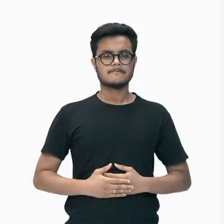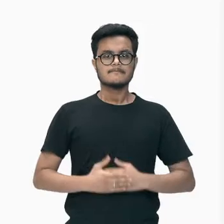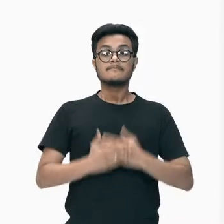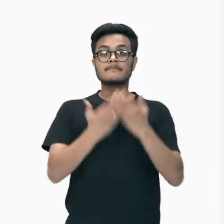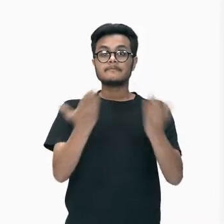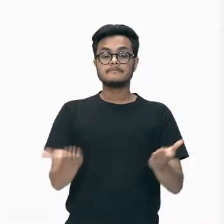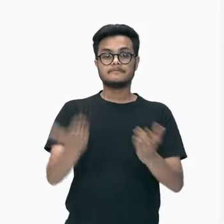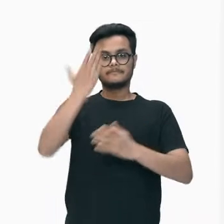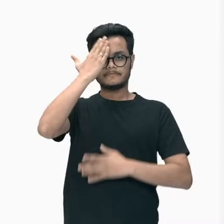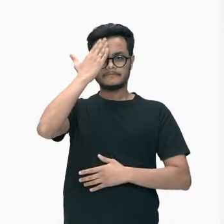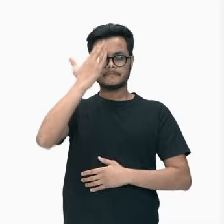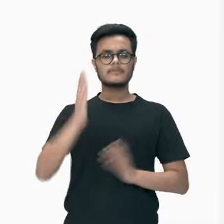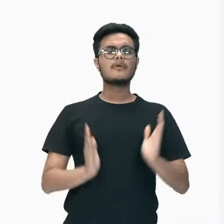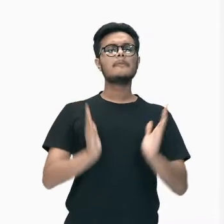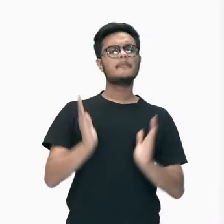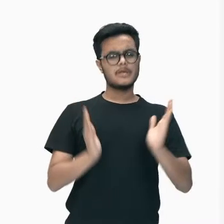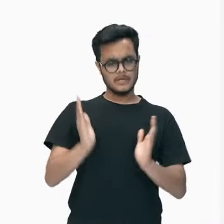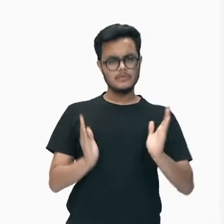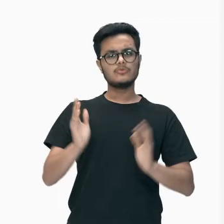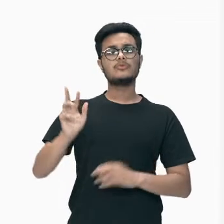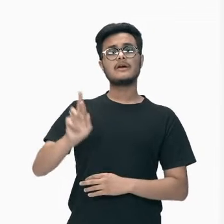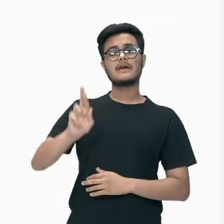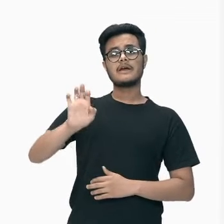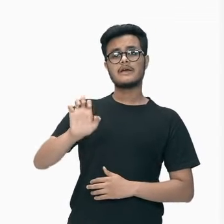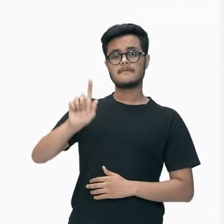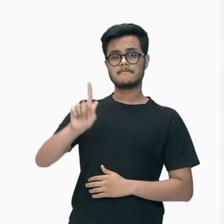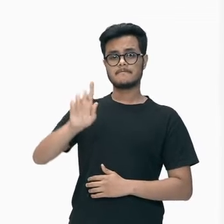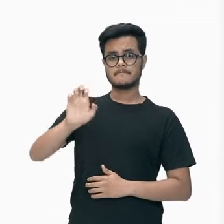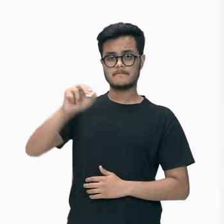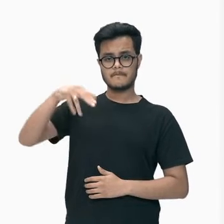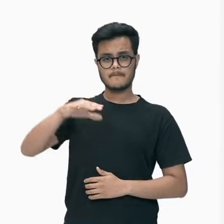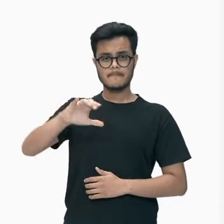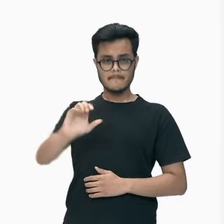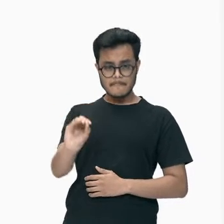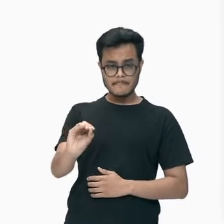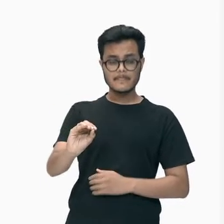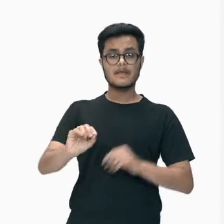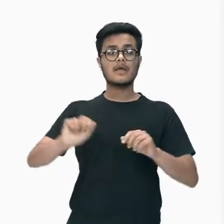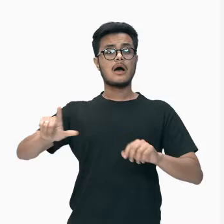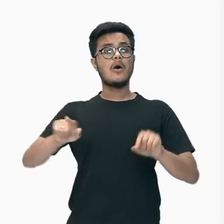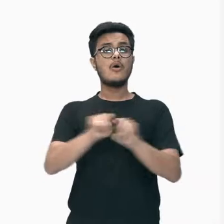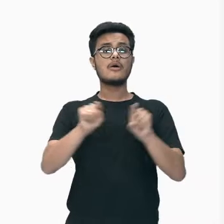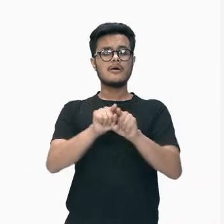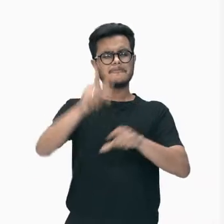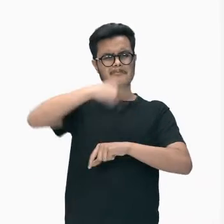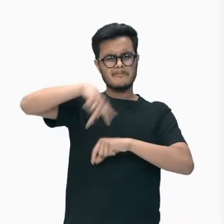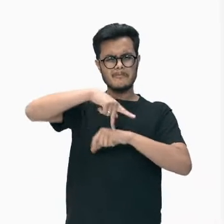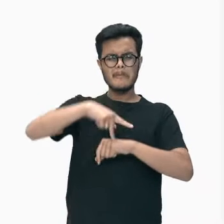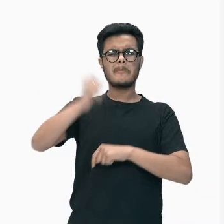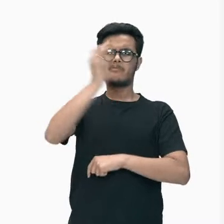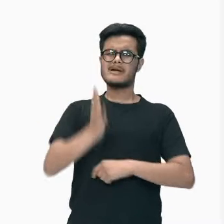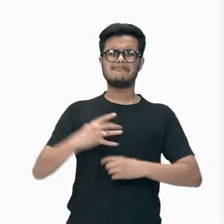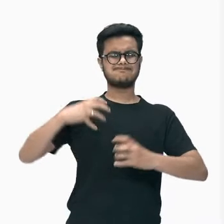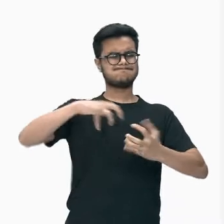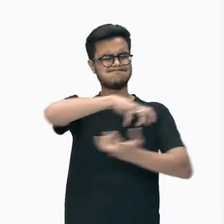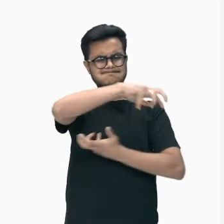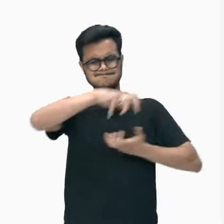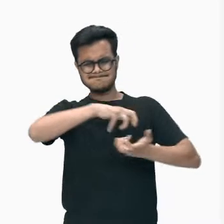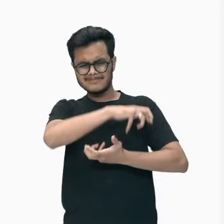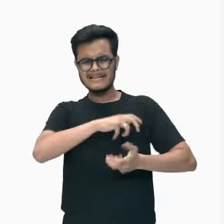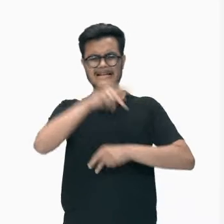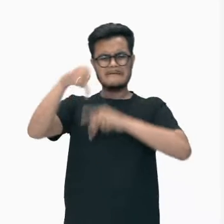que, durante o período regencial, nós tínhamos um país agitado, com muitas revoltas, porque o